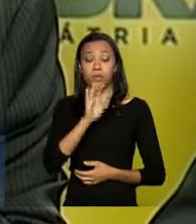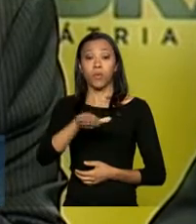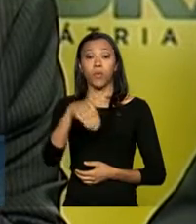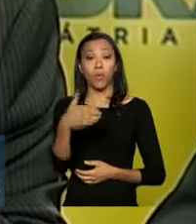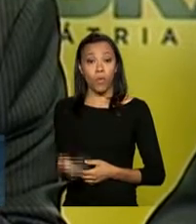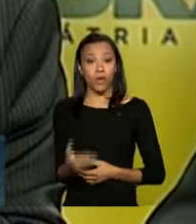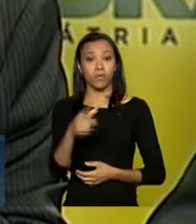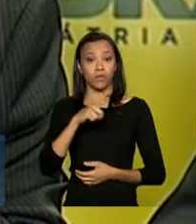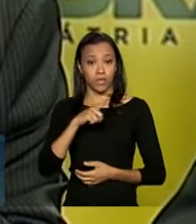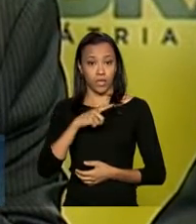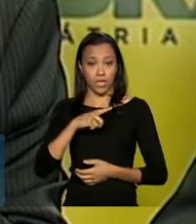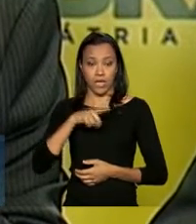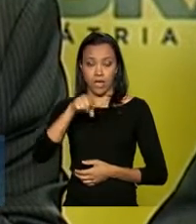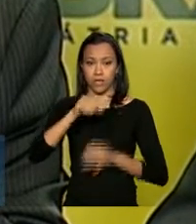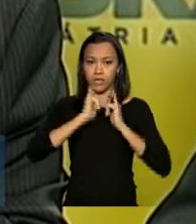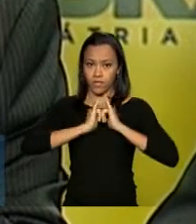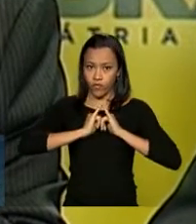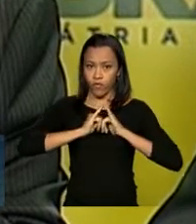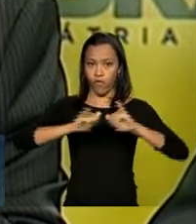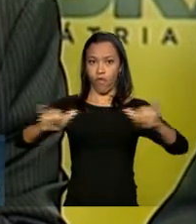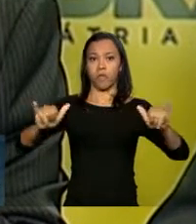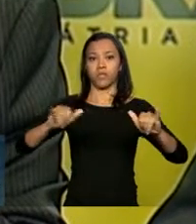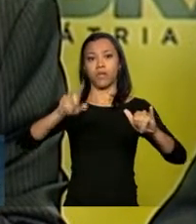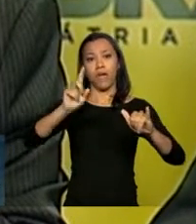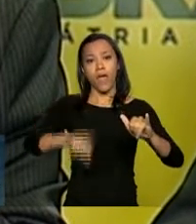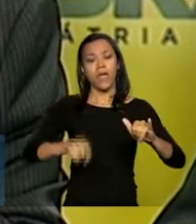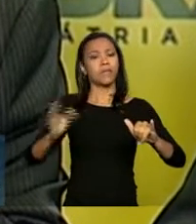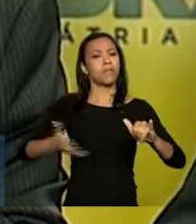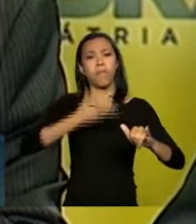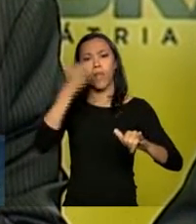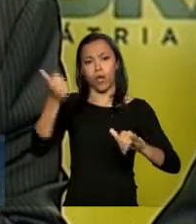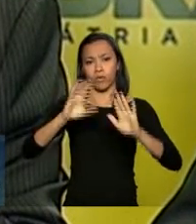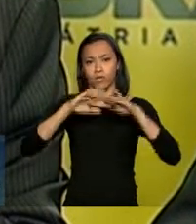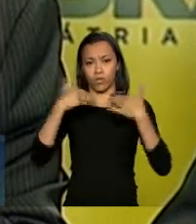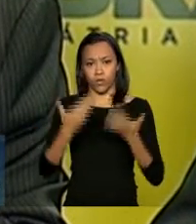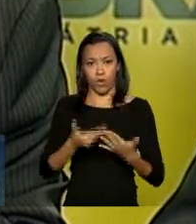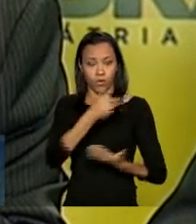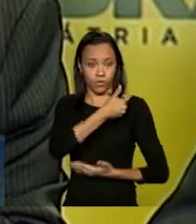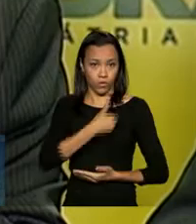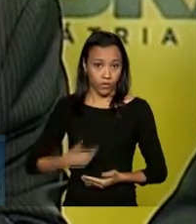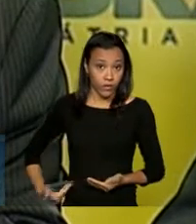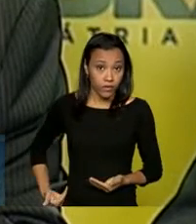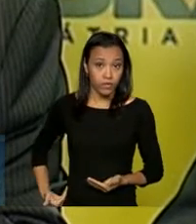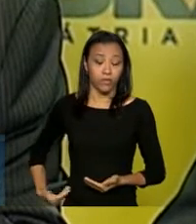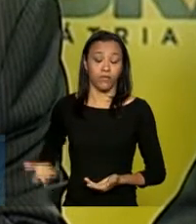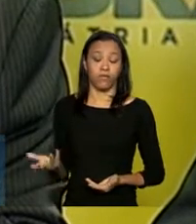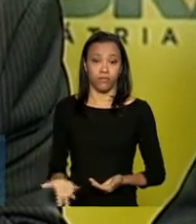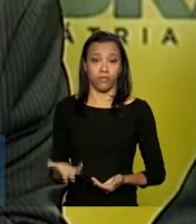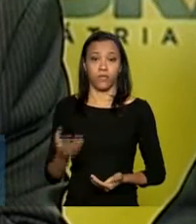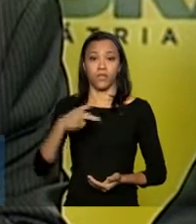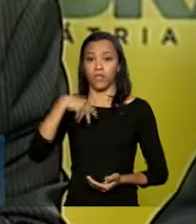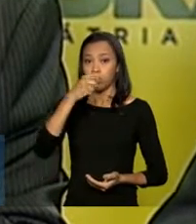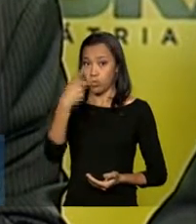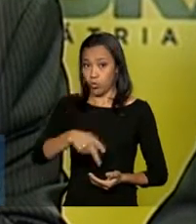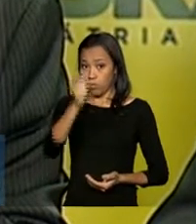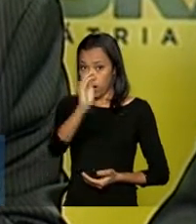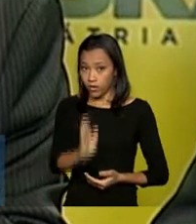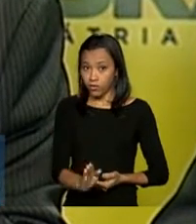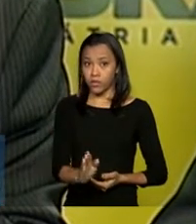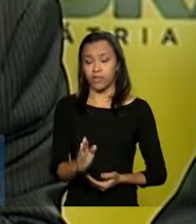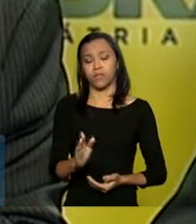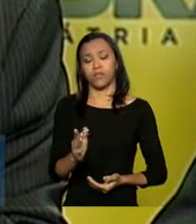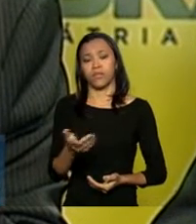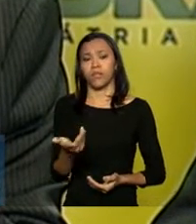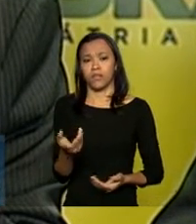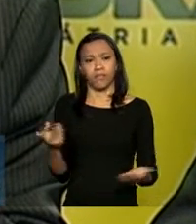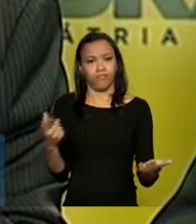um desses indicadores, são, por exemplo, as melhores escolas públicas, as melhores escolas do país, escolas em situação